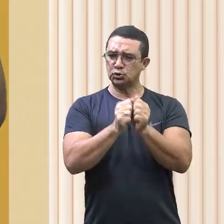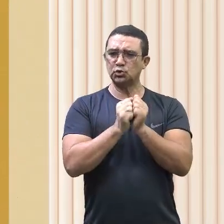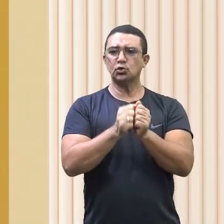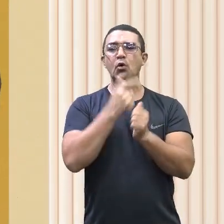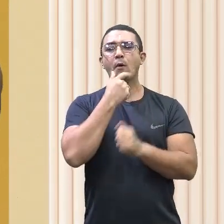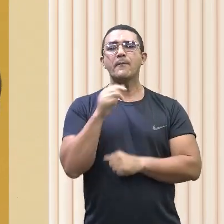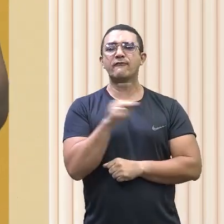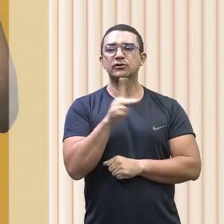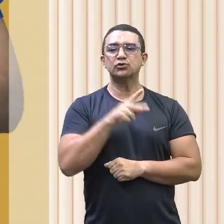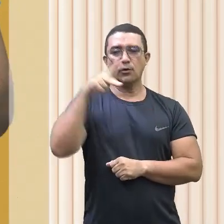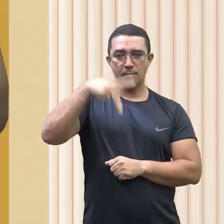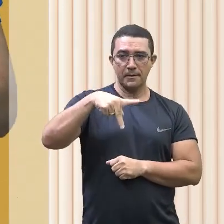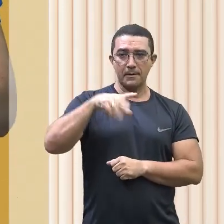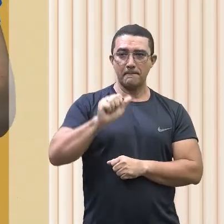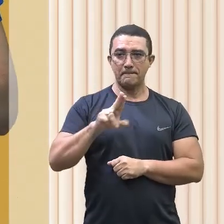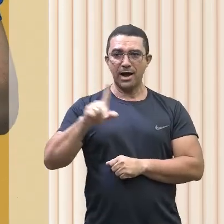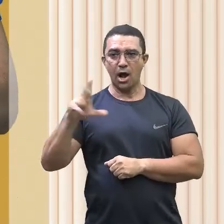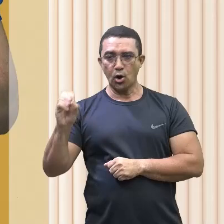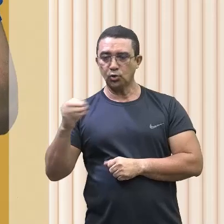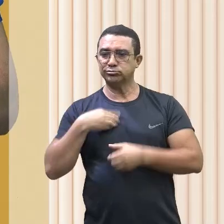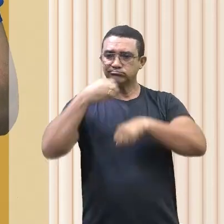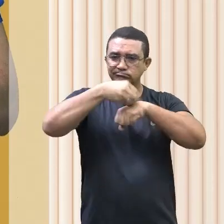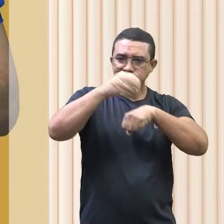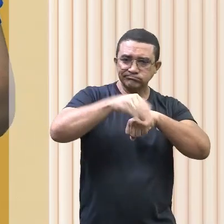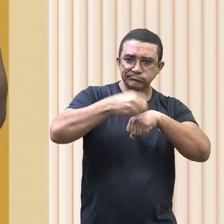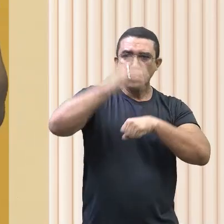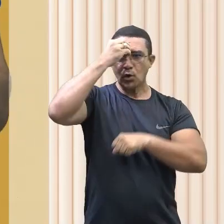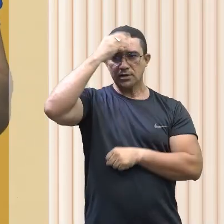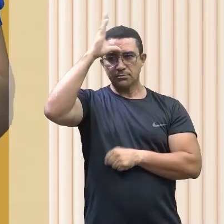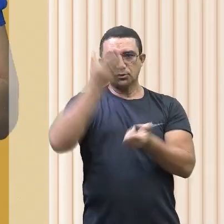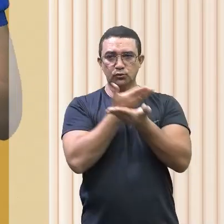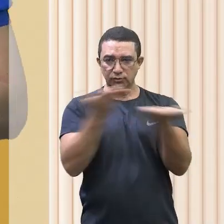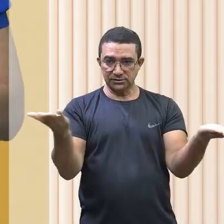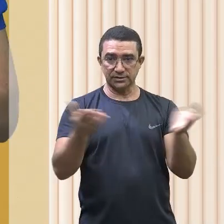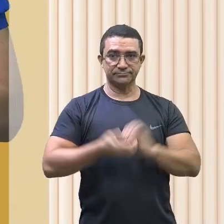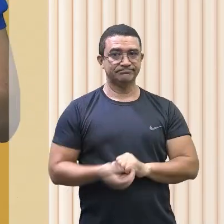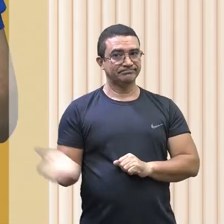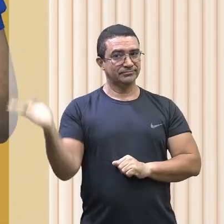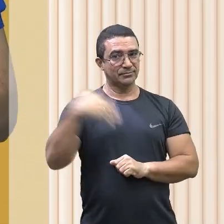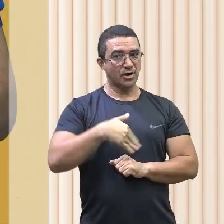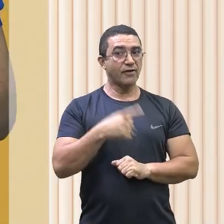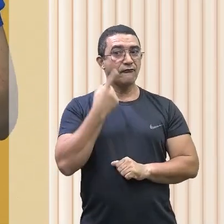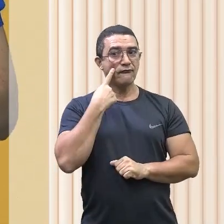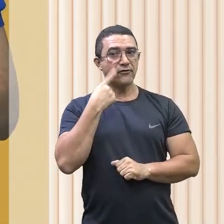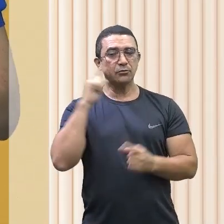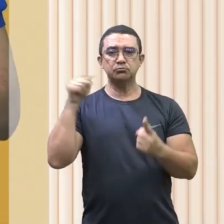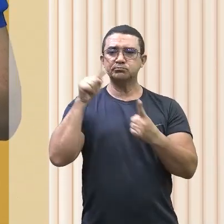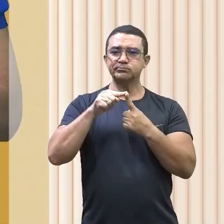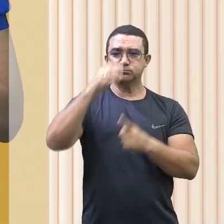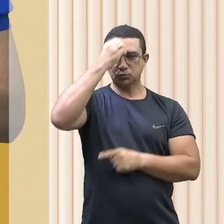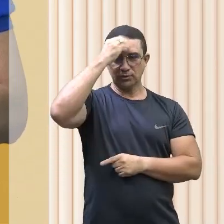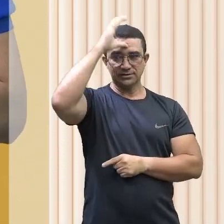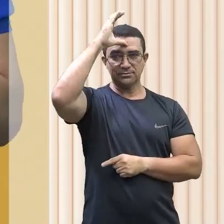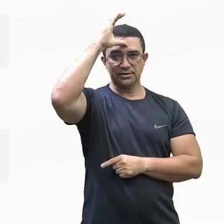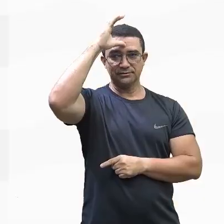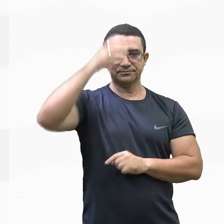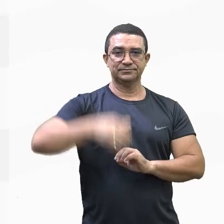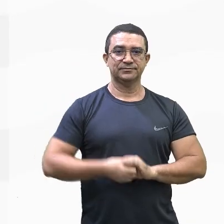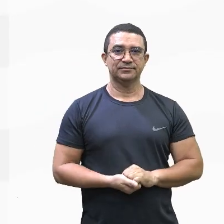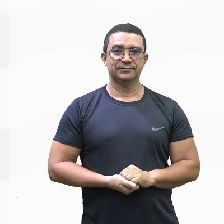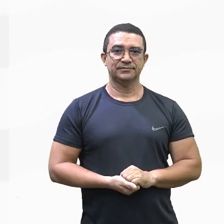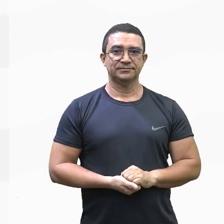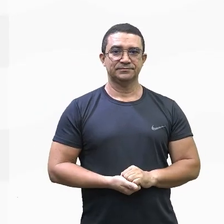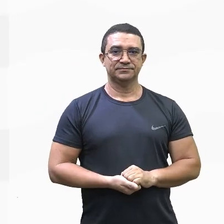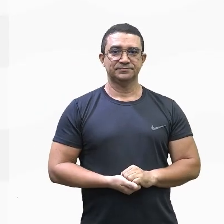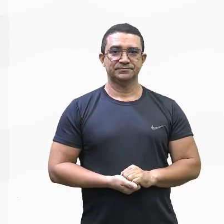professor Paulo, compartilhando ali conhecimentos com vocês. Vamos então conhecer agora o nosso objeto de conhecimento, de olho